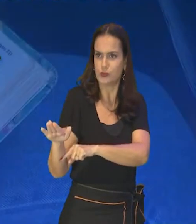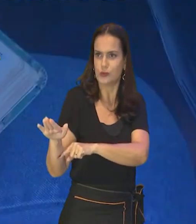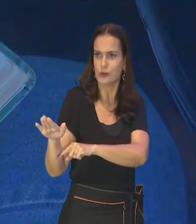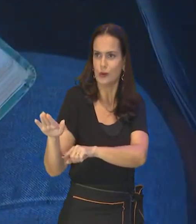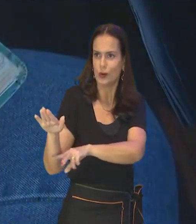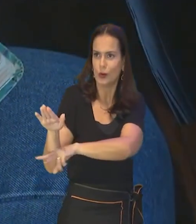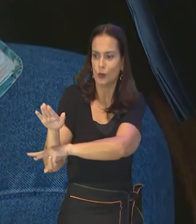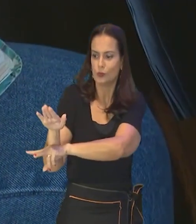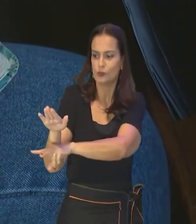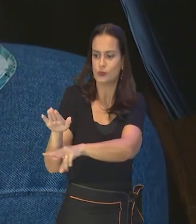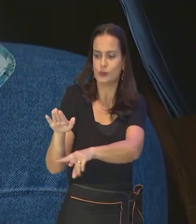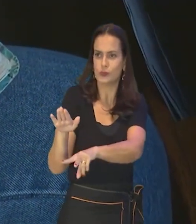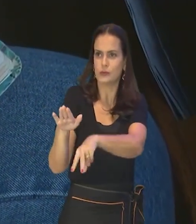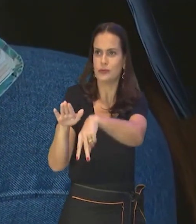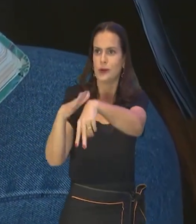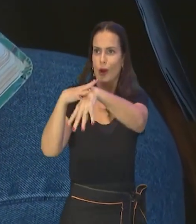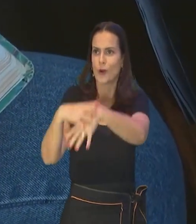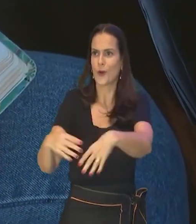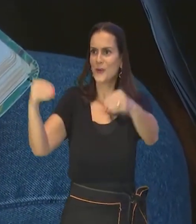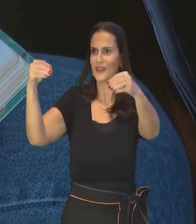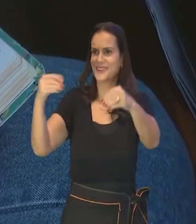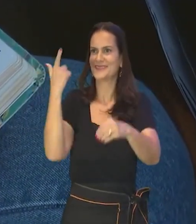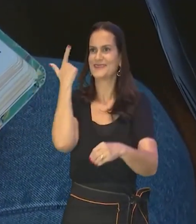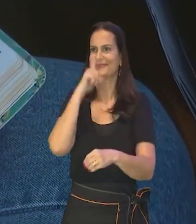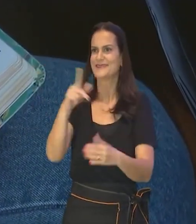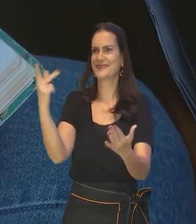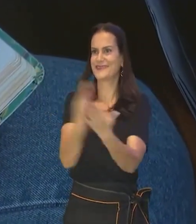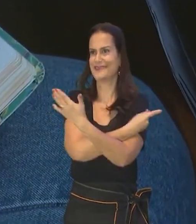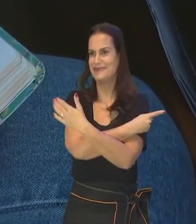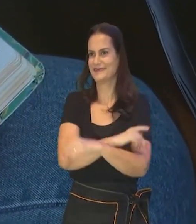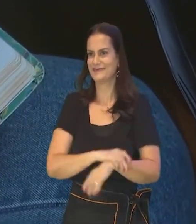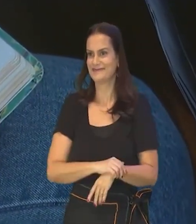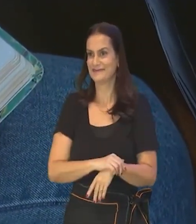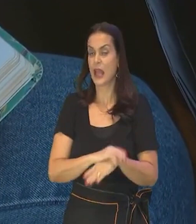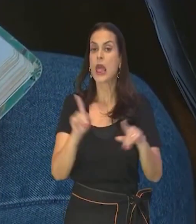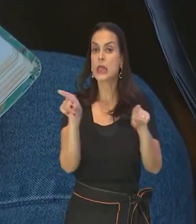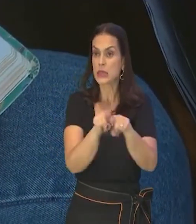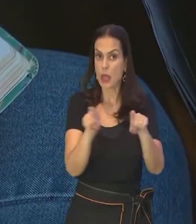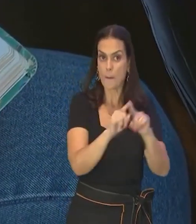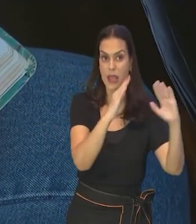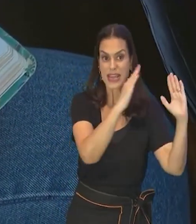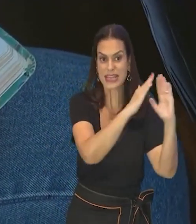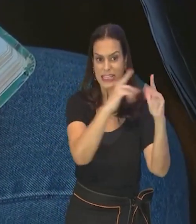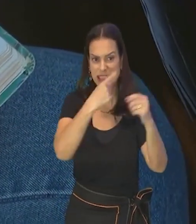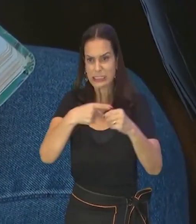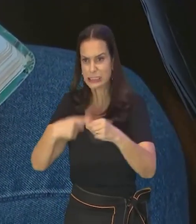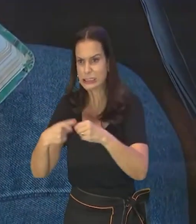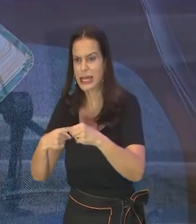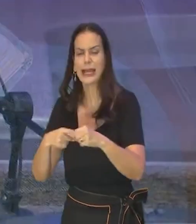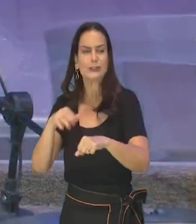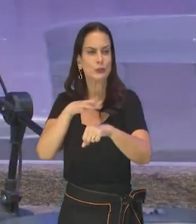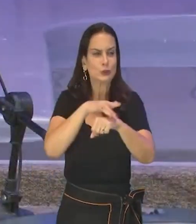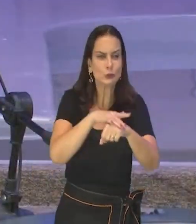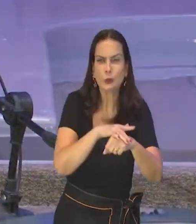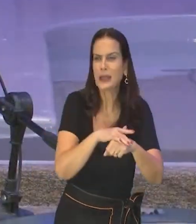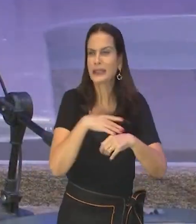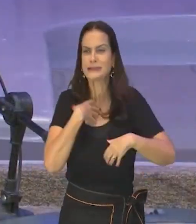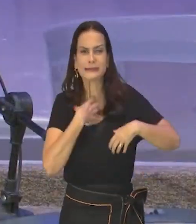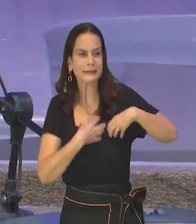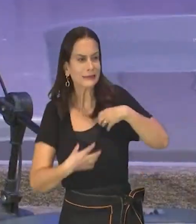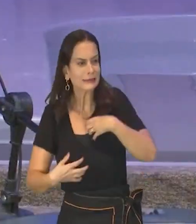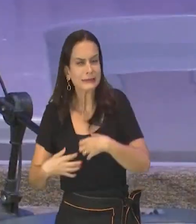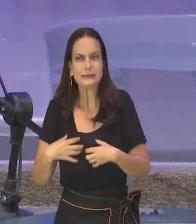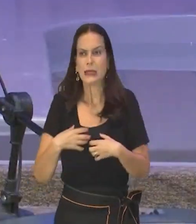deles. Afluía também muita gente das cidades vizinhas a Jerusalém, levando doentes, atormentados de